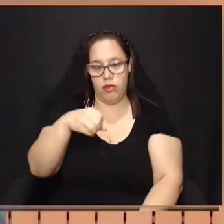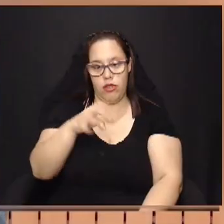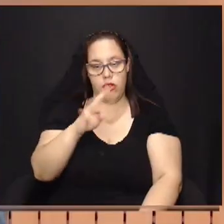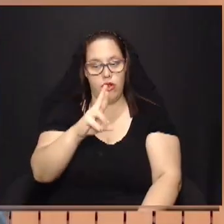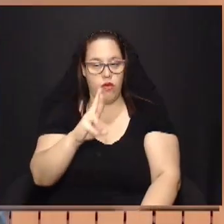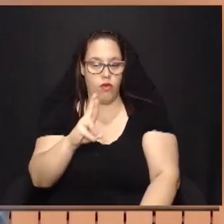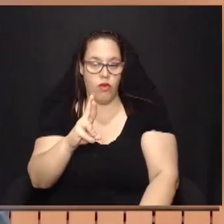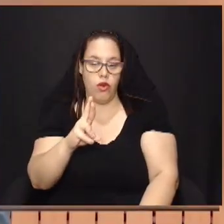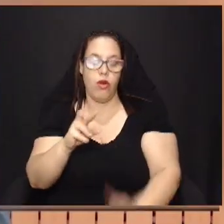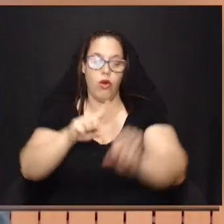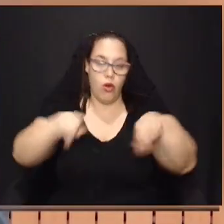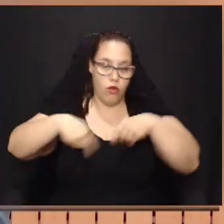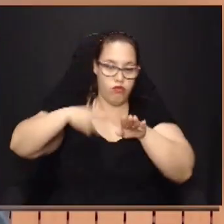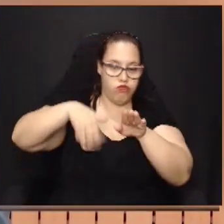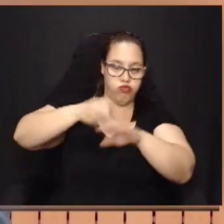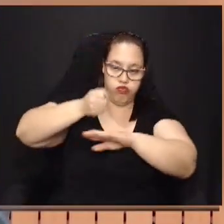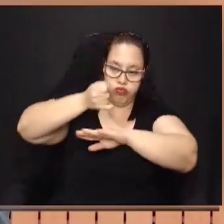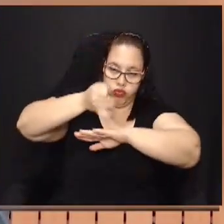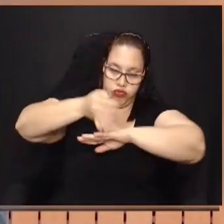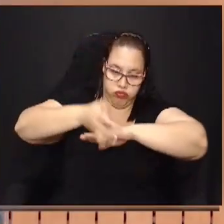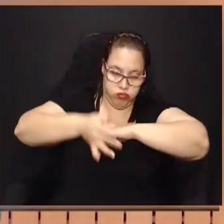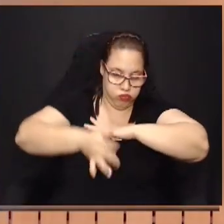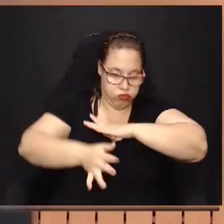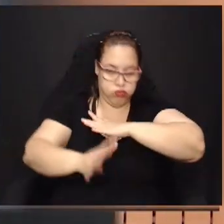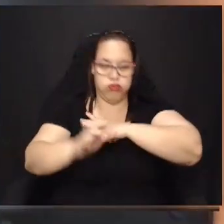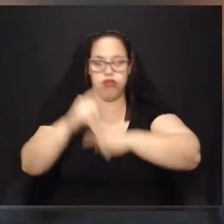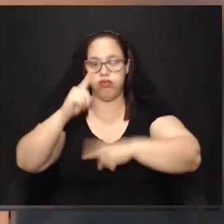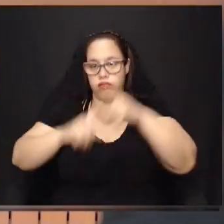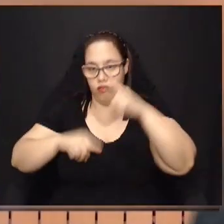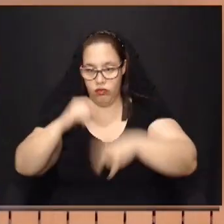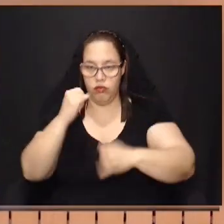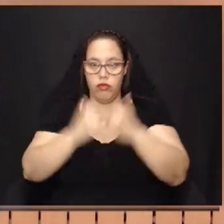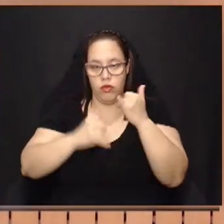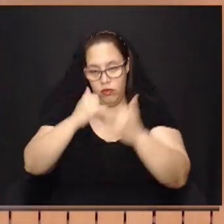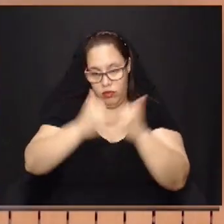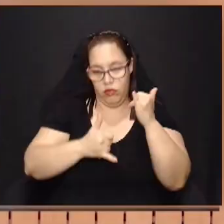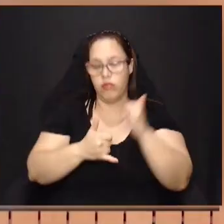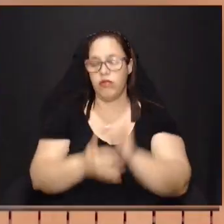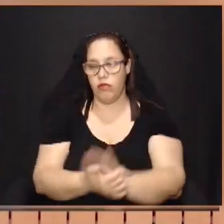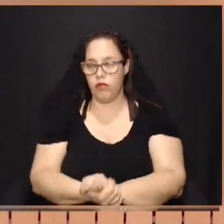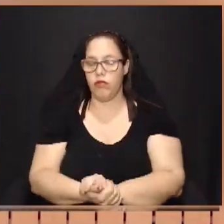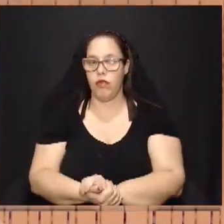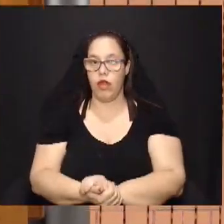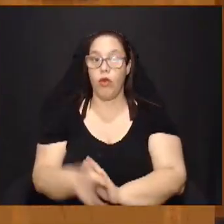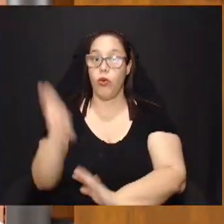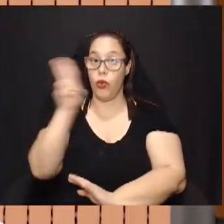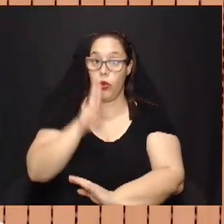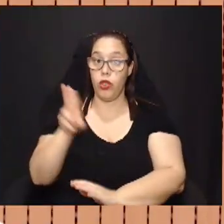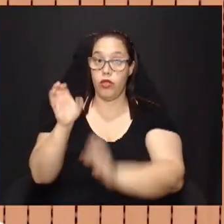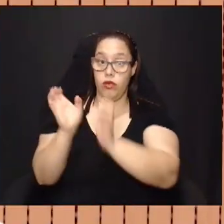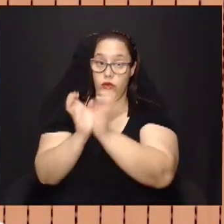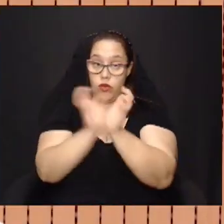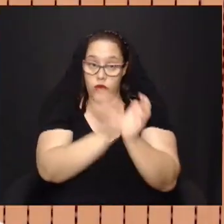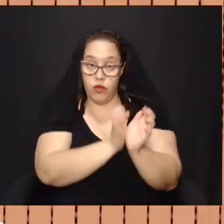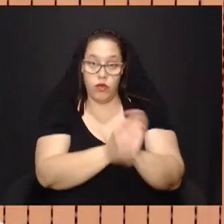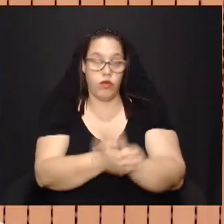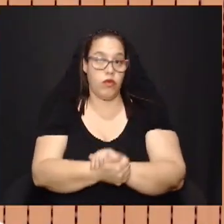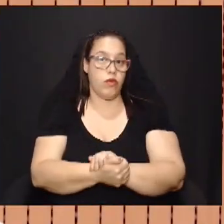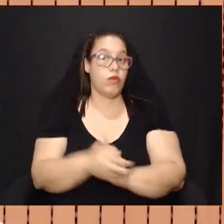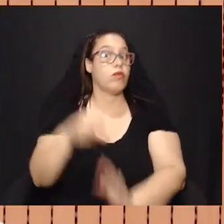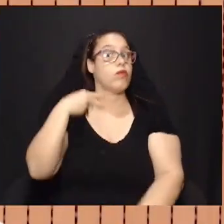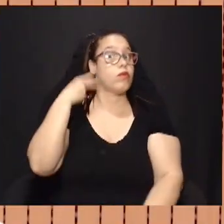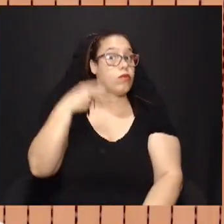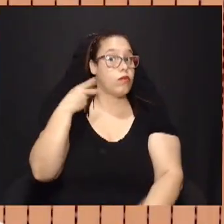quanto em cascatas e equipamentos similares e que sejam de uso coletivo. Os vereadores